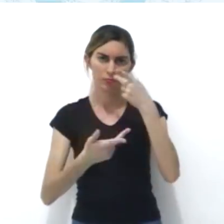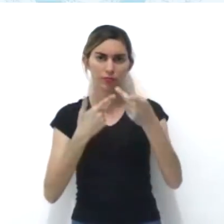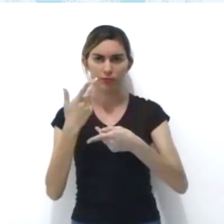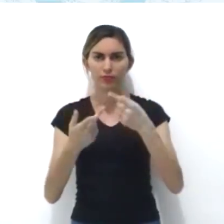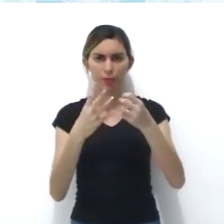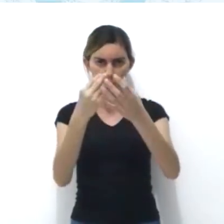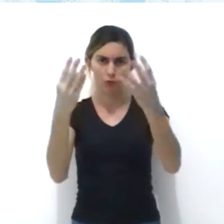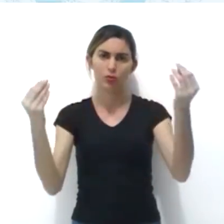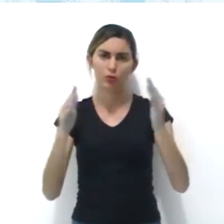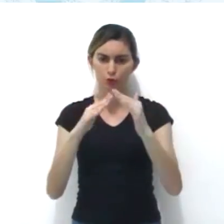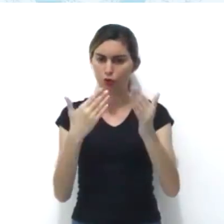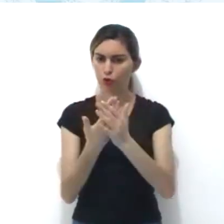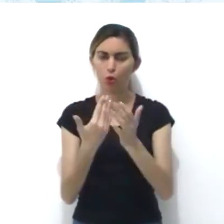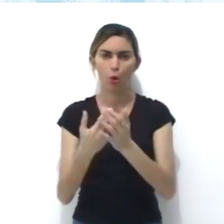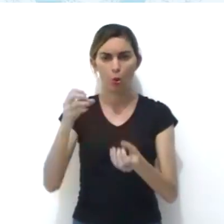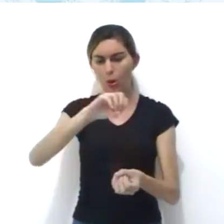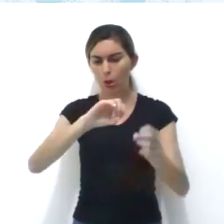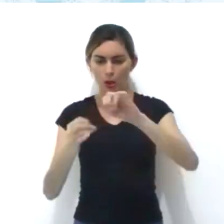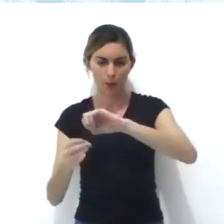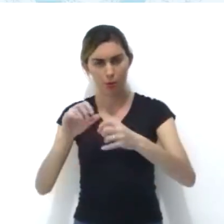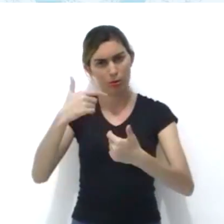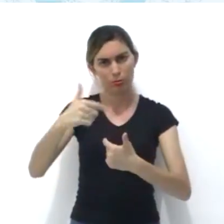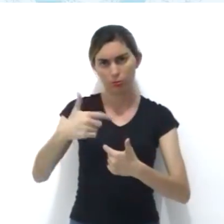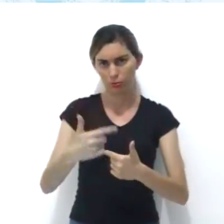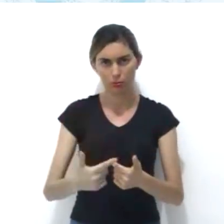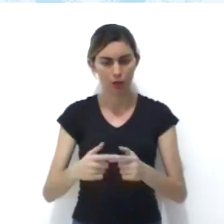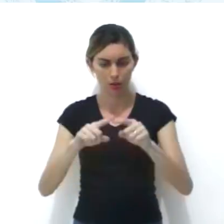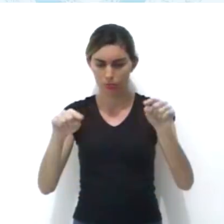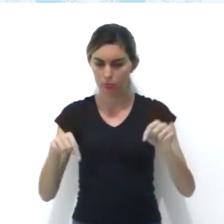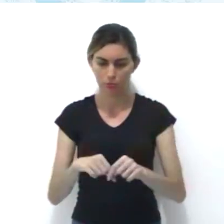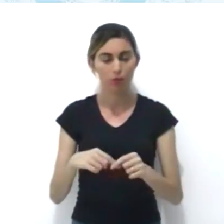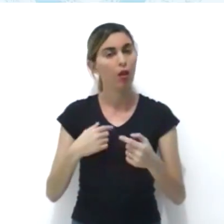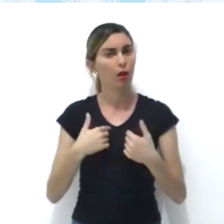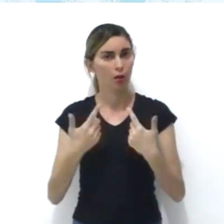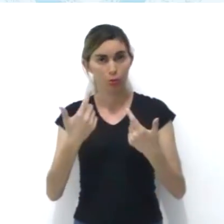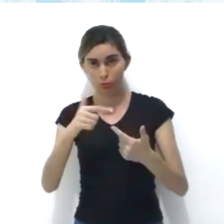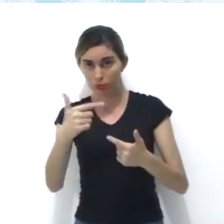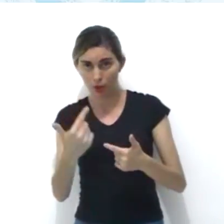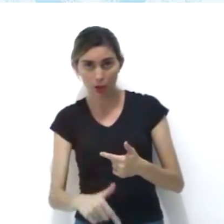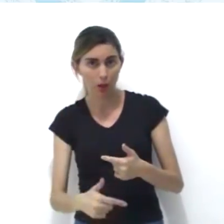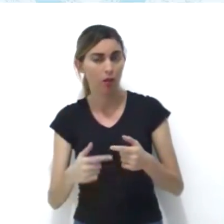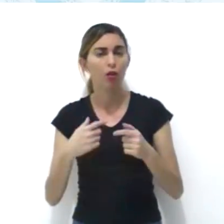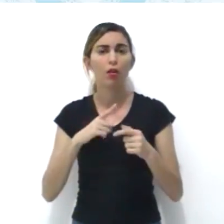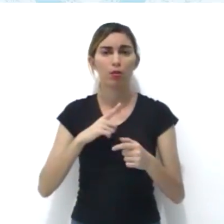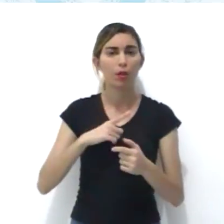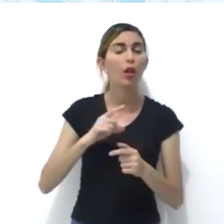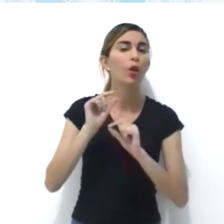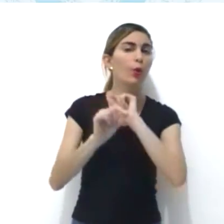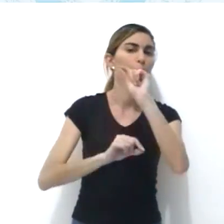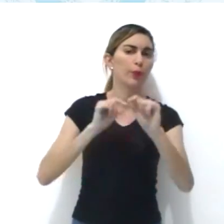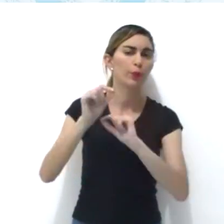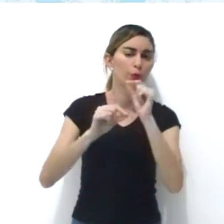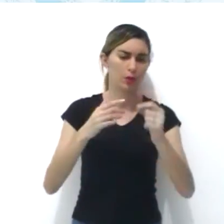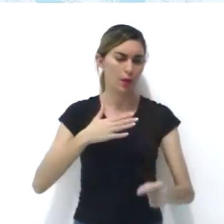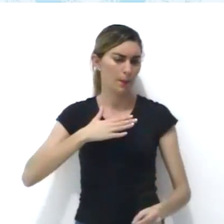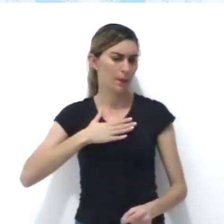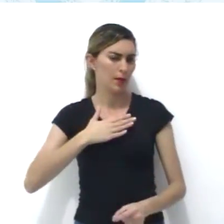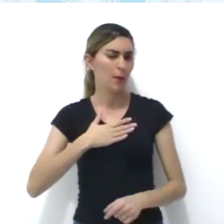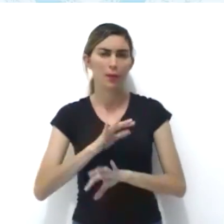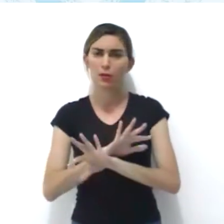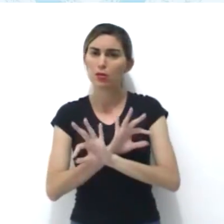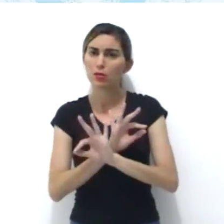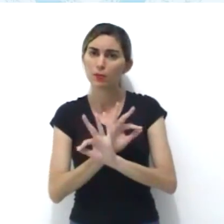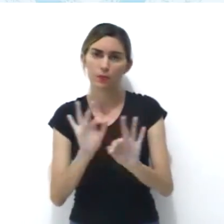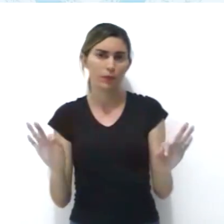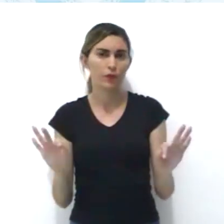falado anteriormente, muitas escolas não têm laboratórios. Então, aquele que não tem laboratório, mas tem algo que para